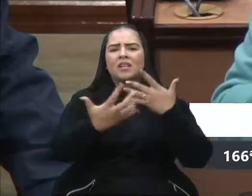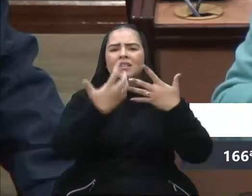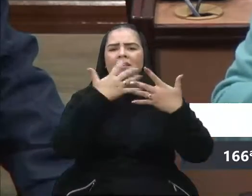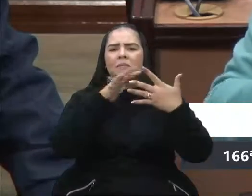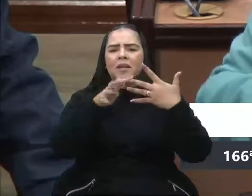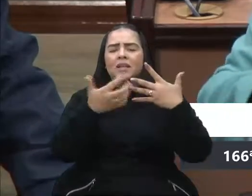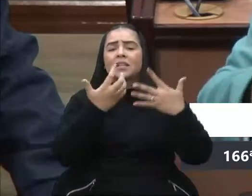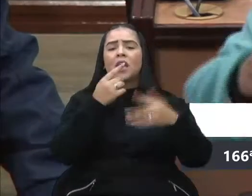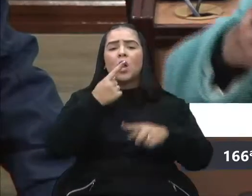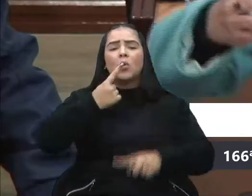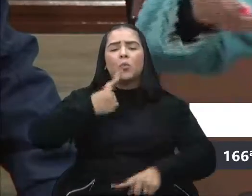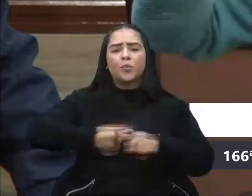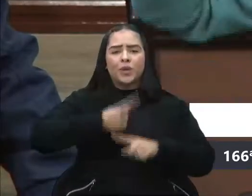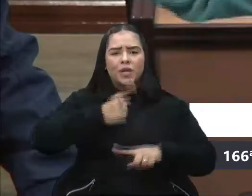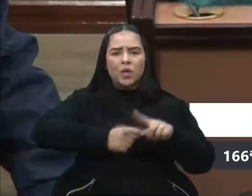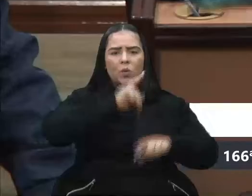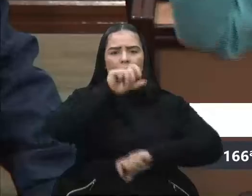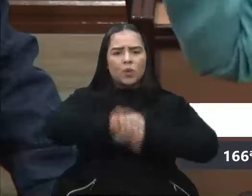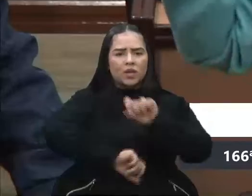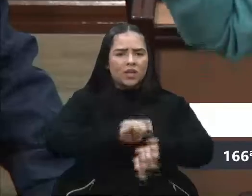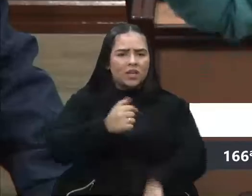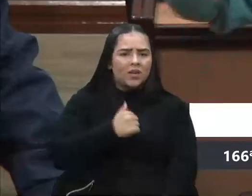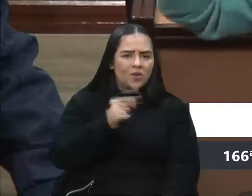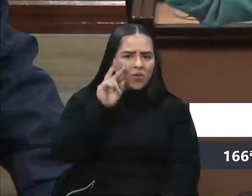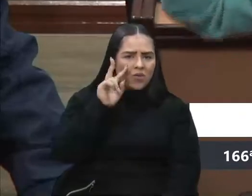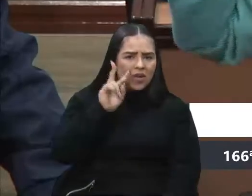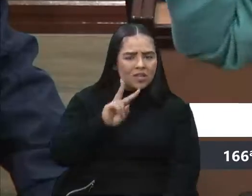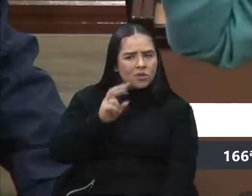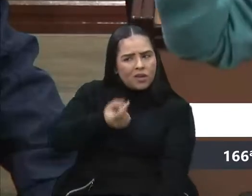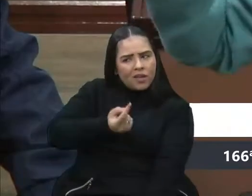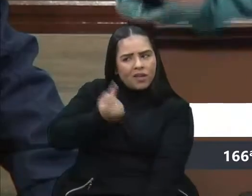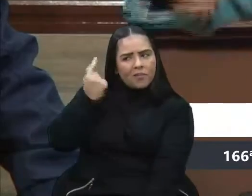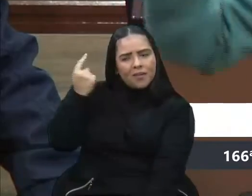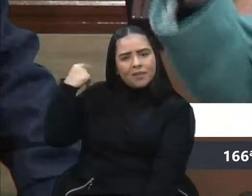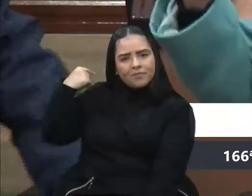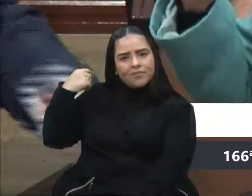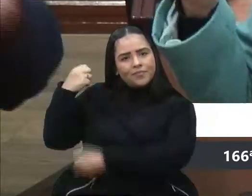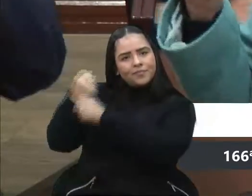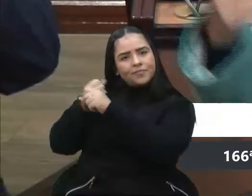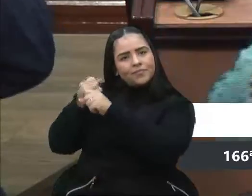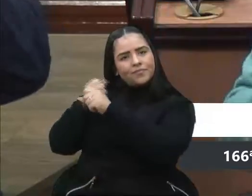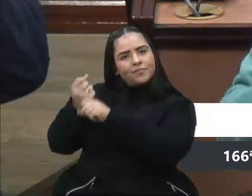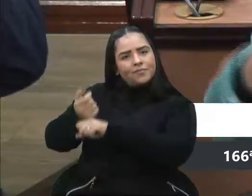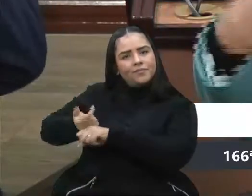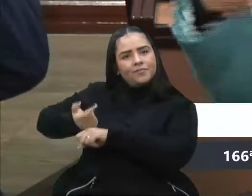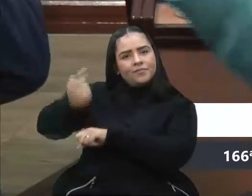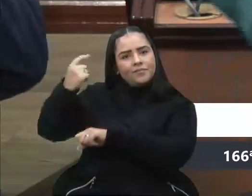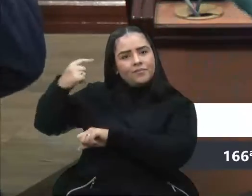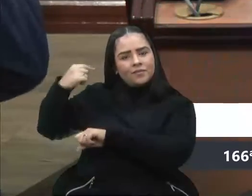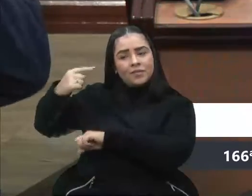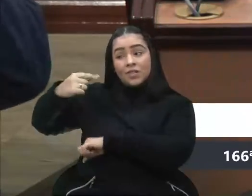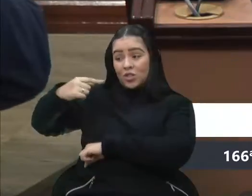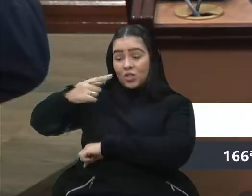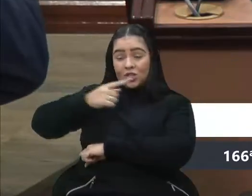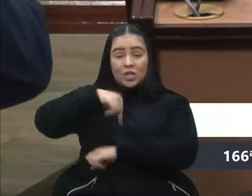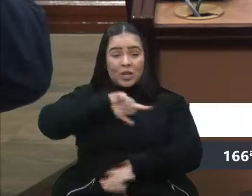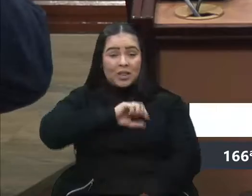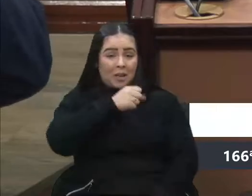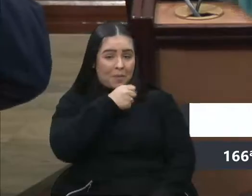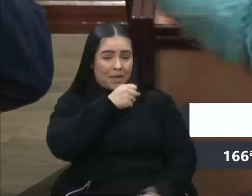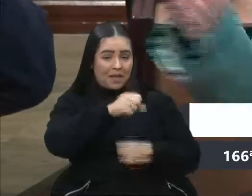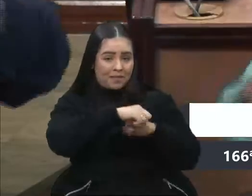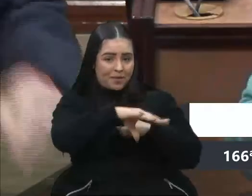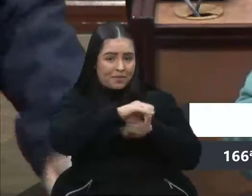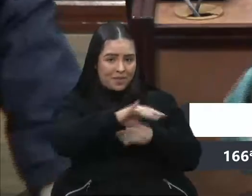vejo é que anos anteriores, muito antes, e quando eu estava lá do outro lado na imprensa, eu estava conversando aqui com os colegas,